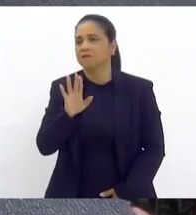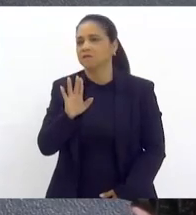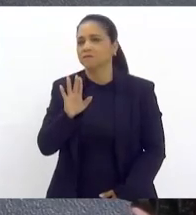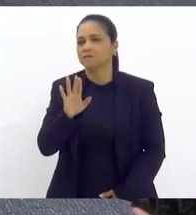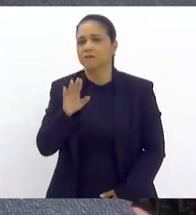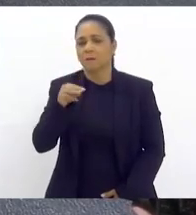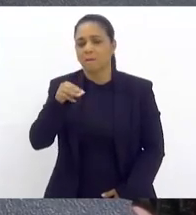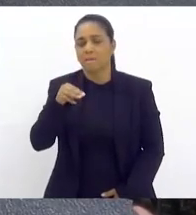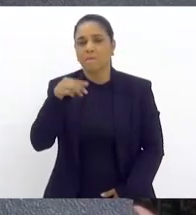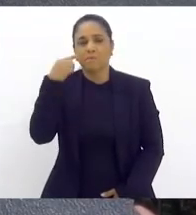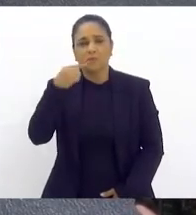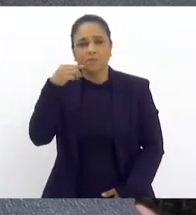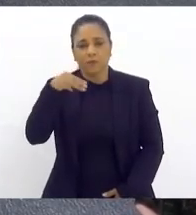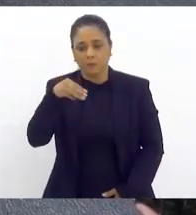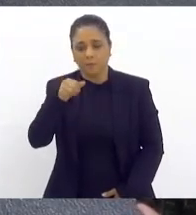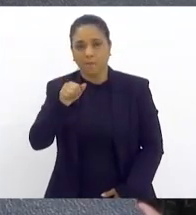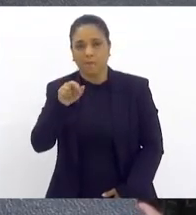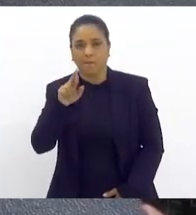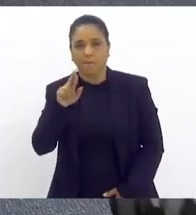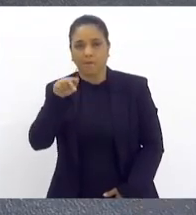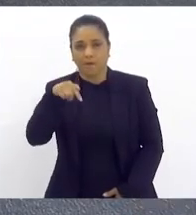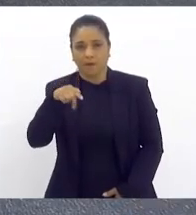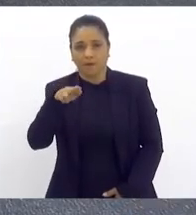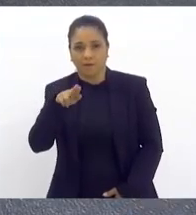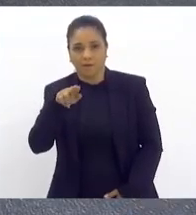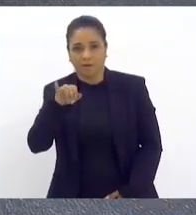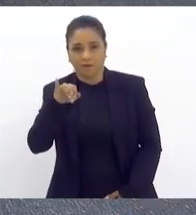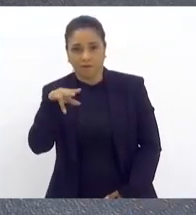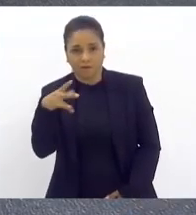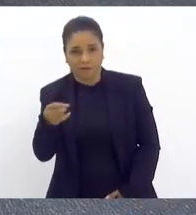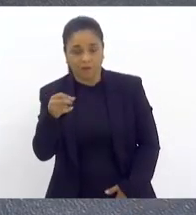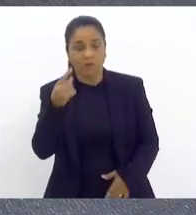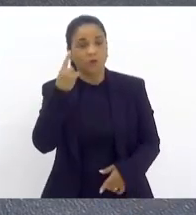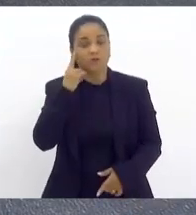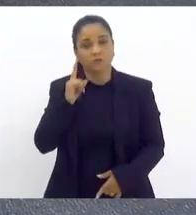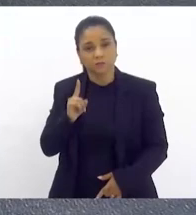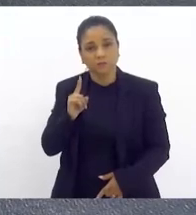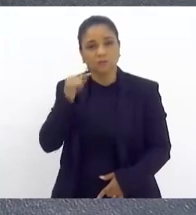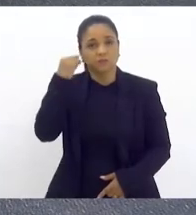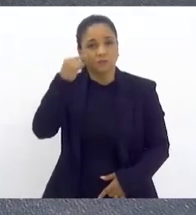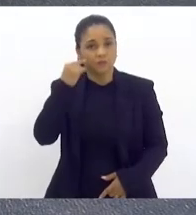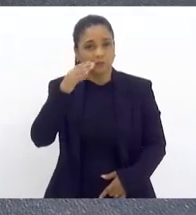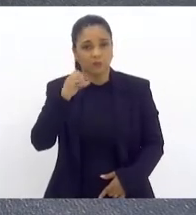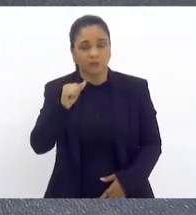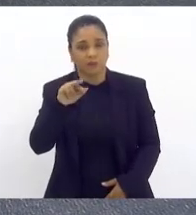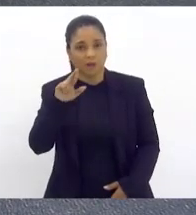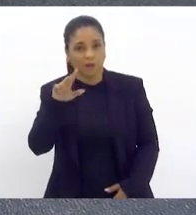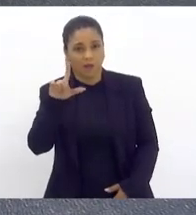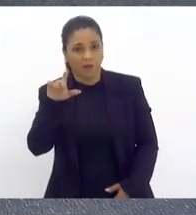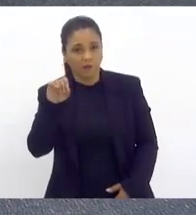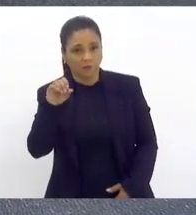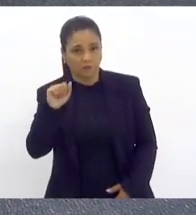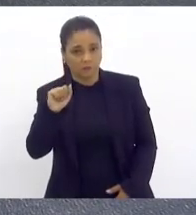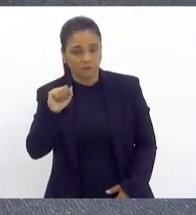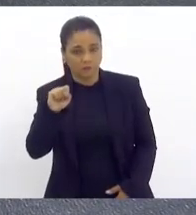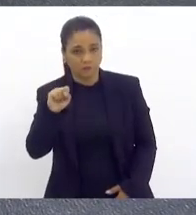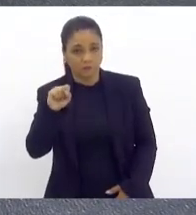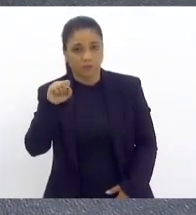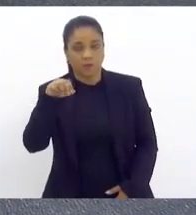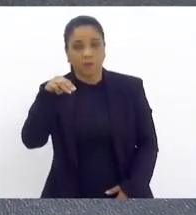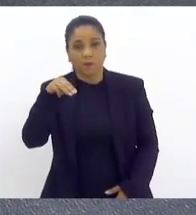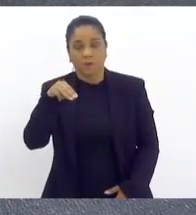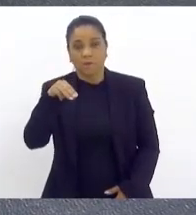Marquinhos eu não sei se o deputado Carlos Mendes está com Regimento